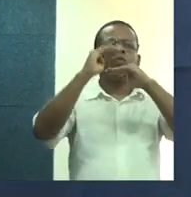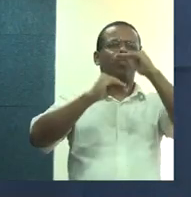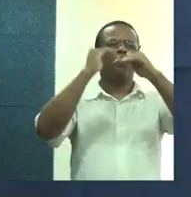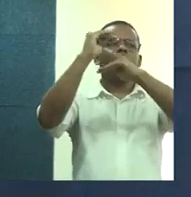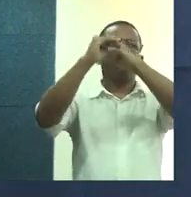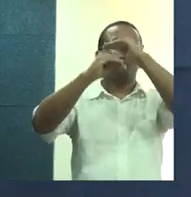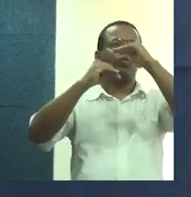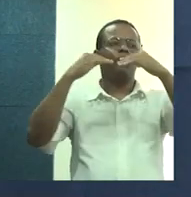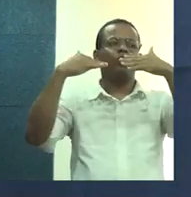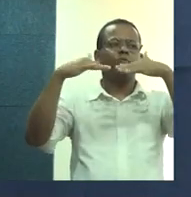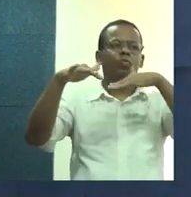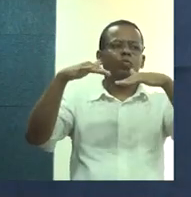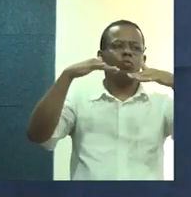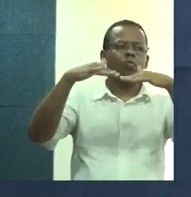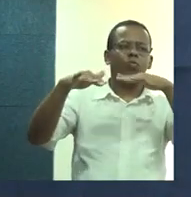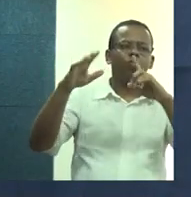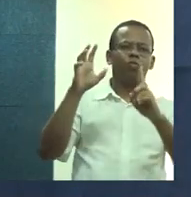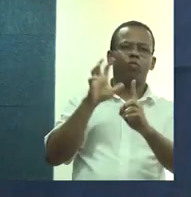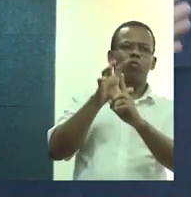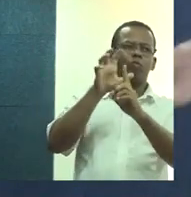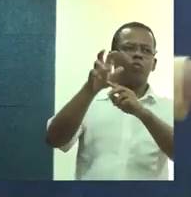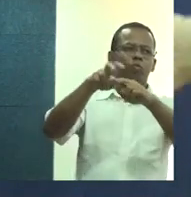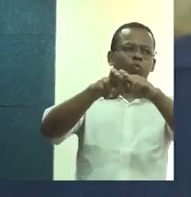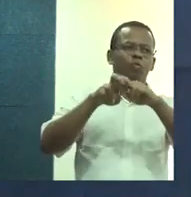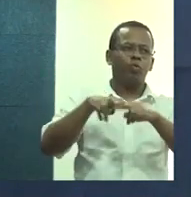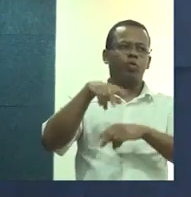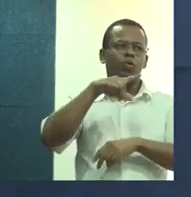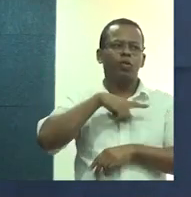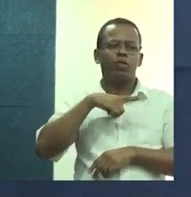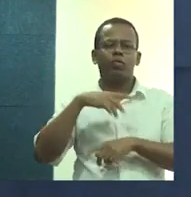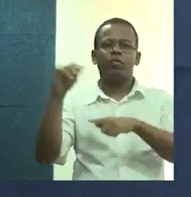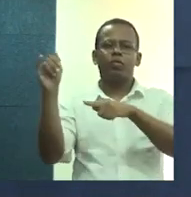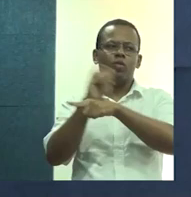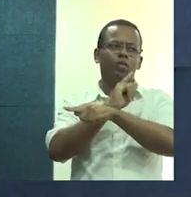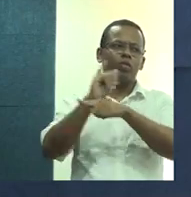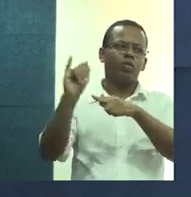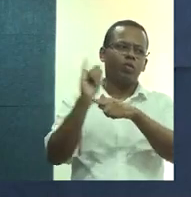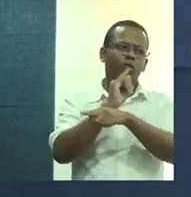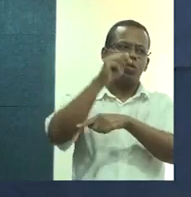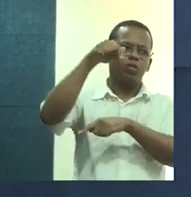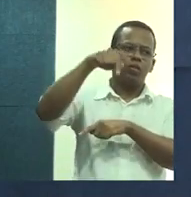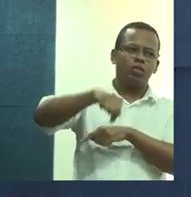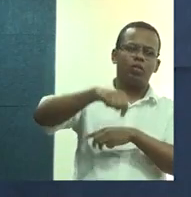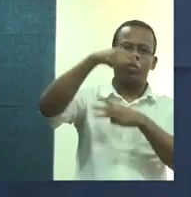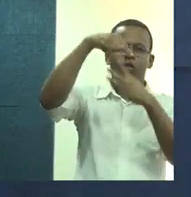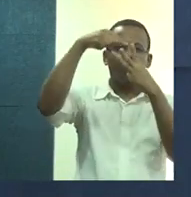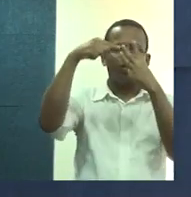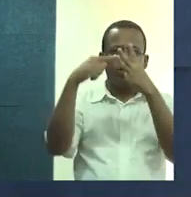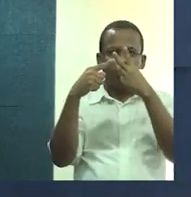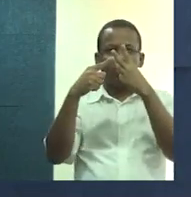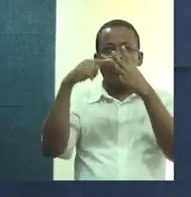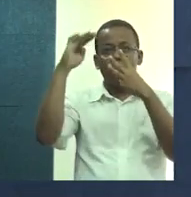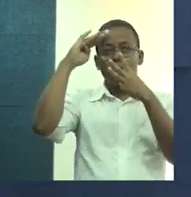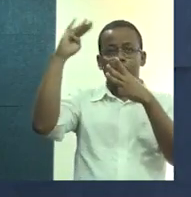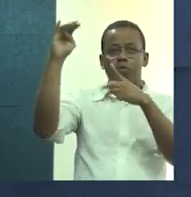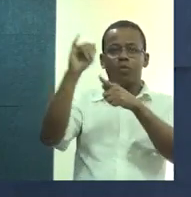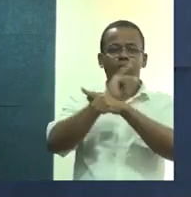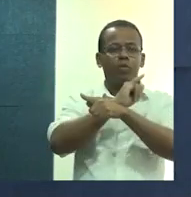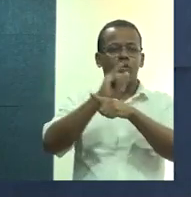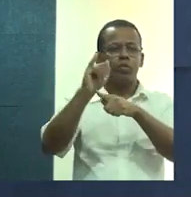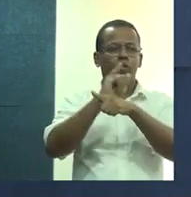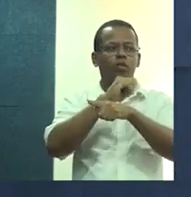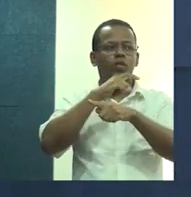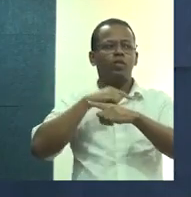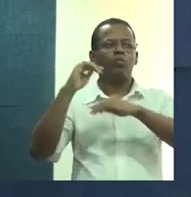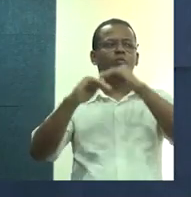esse processo de mobilização e fomenta as potências por isso nós temos feito essas estratégias aqui Essas são as três principais estratégias que estão